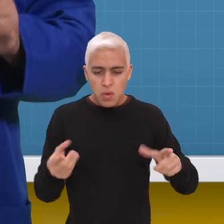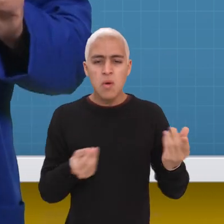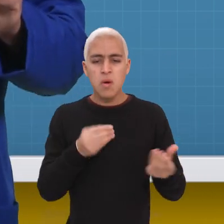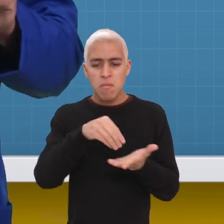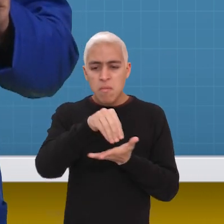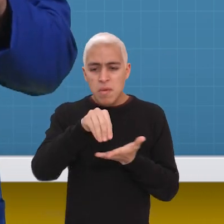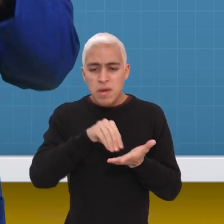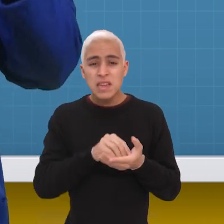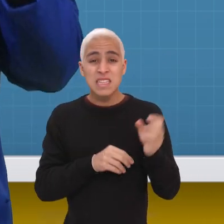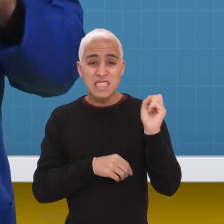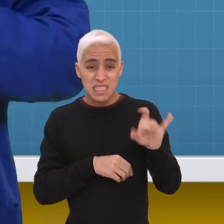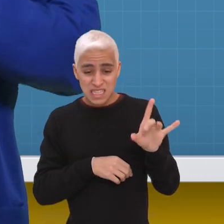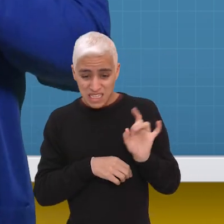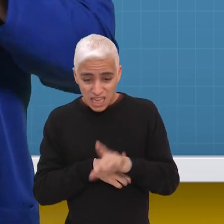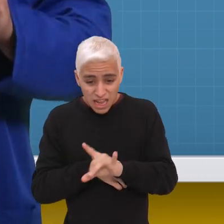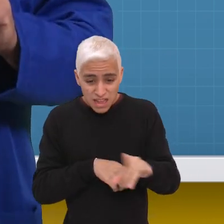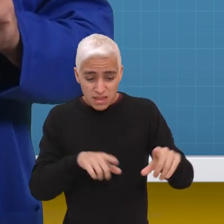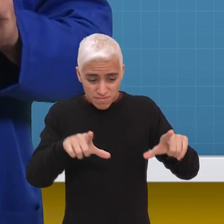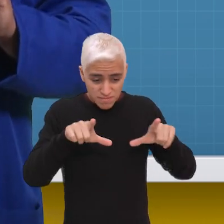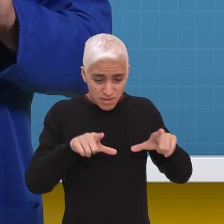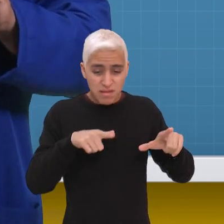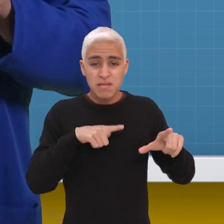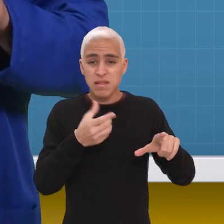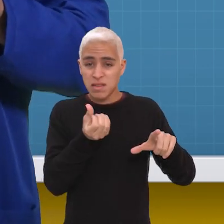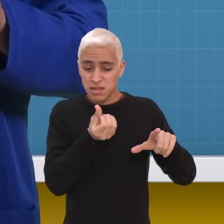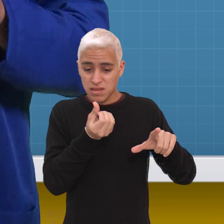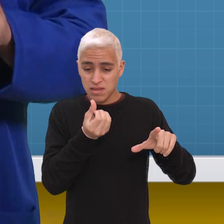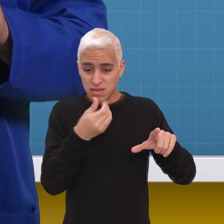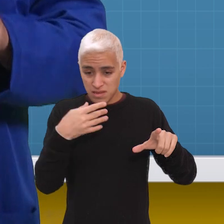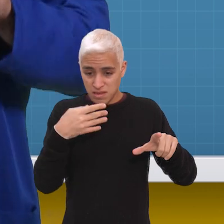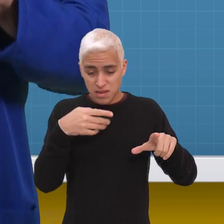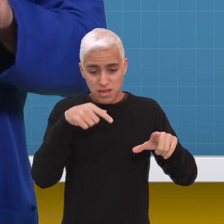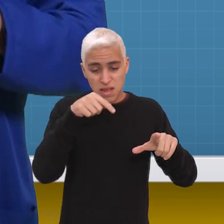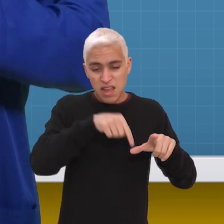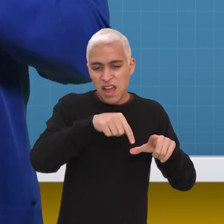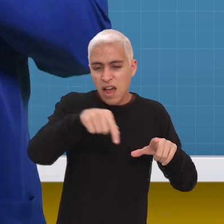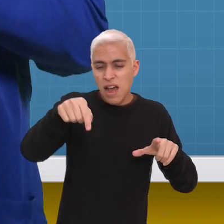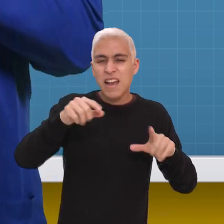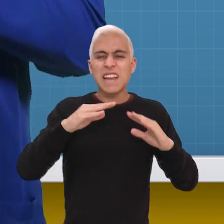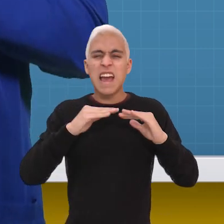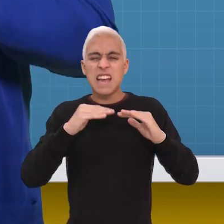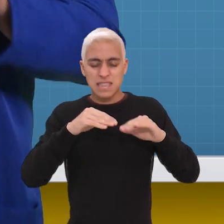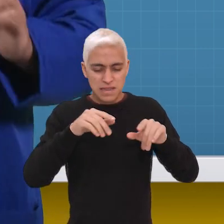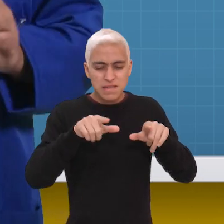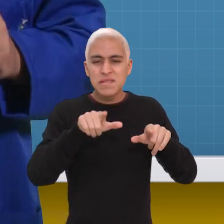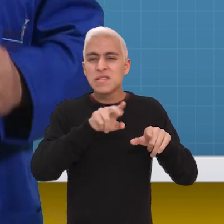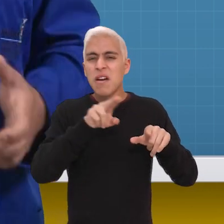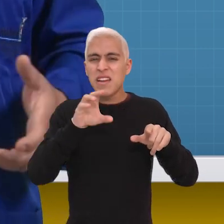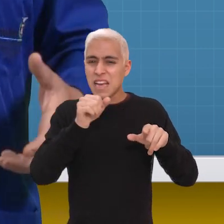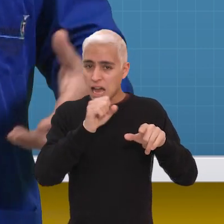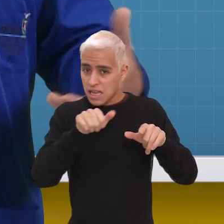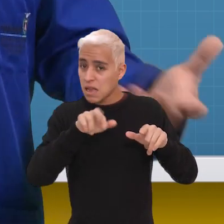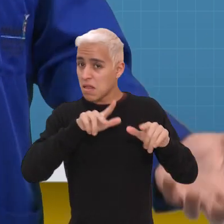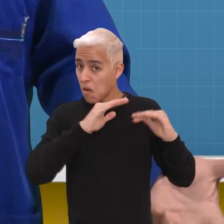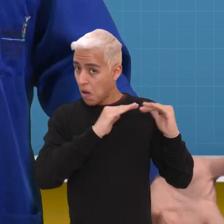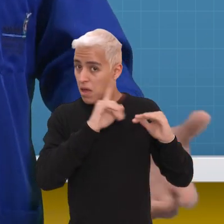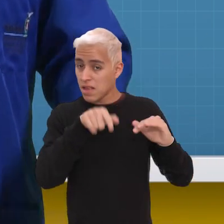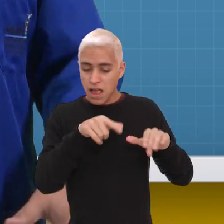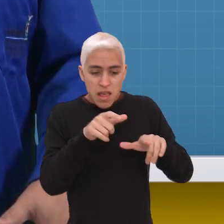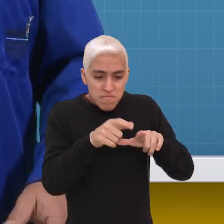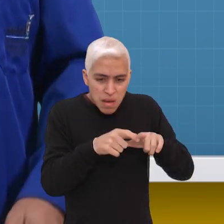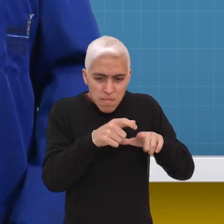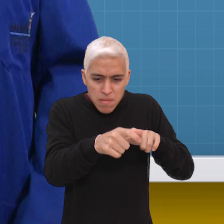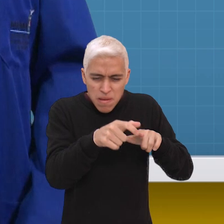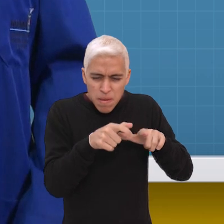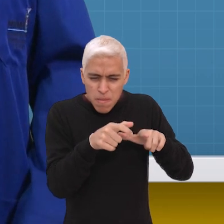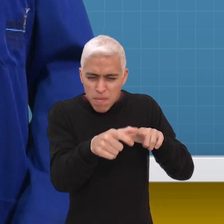tabuleiro. Se cada tabuleiro tem 64 casas, casa é aquele quadradinho que você vê, são chamados casas do